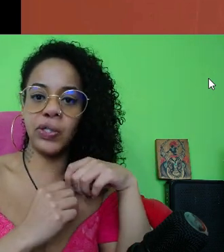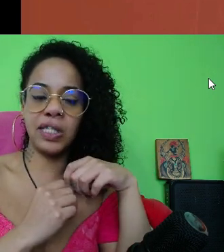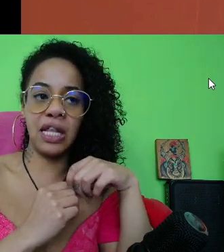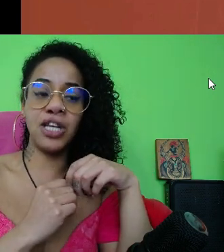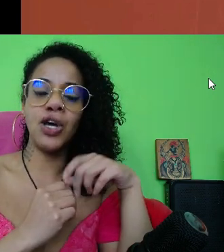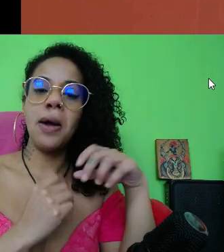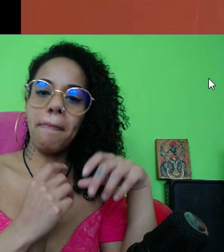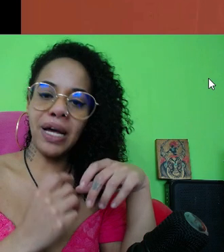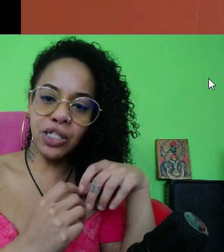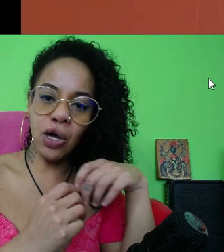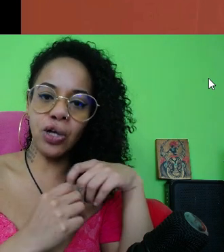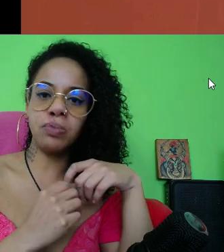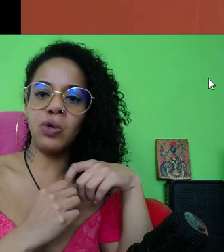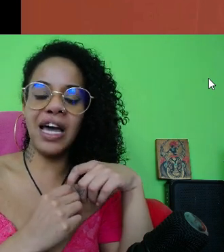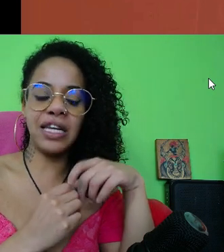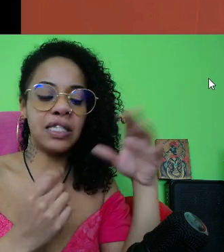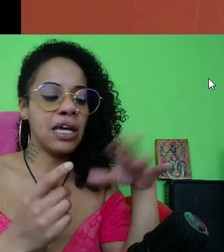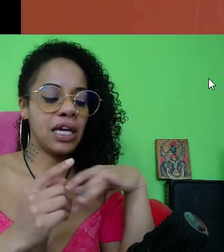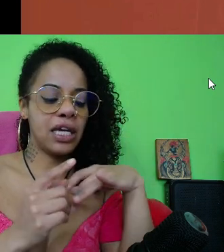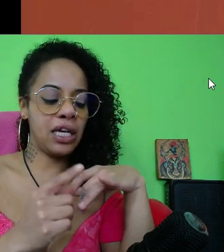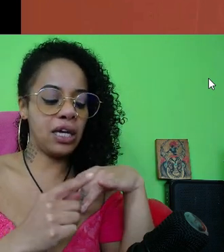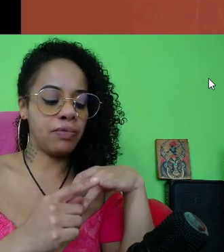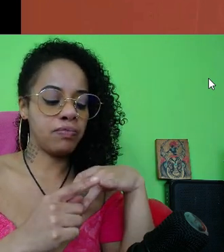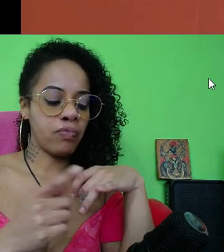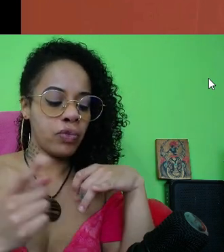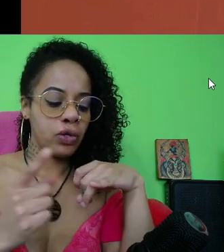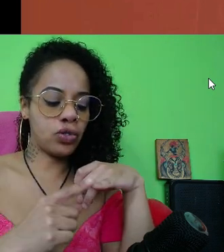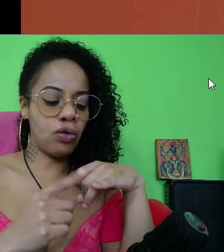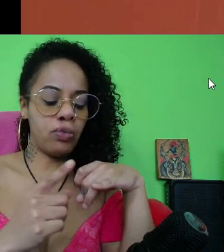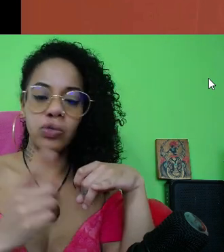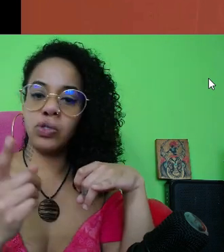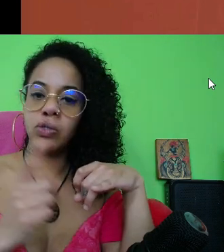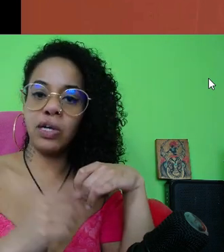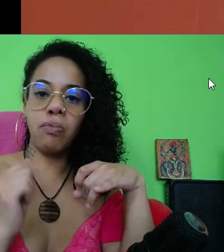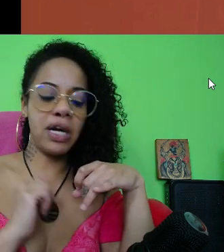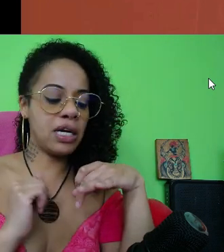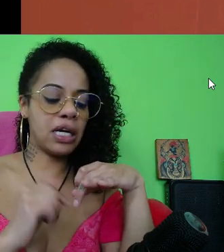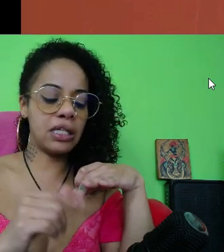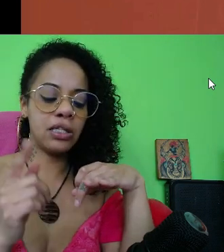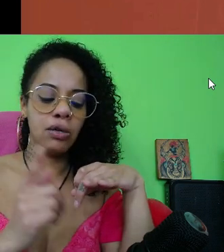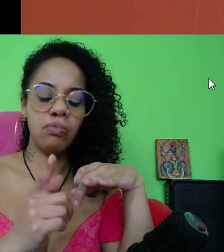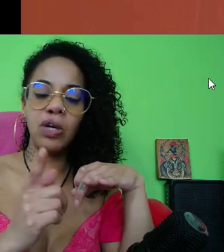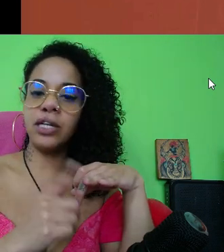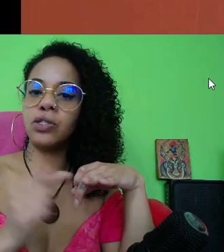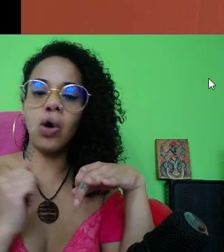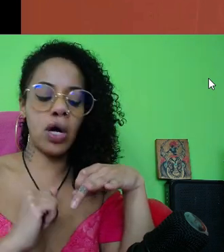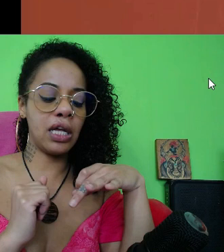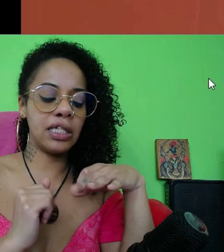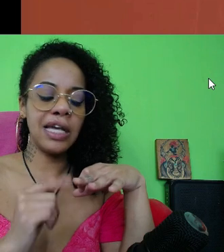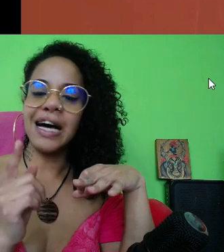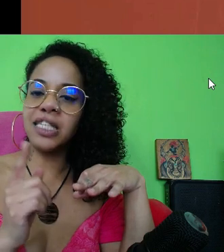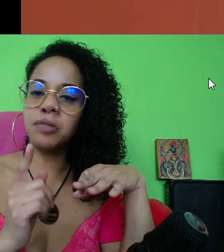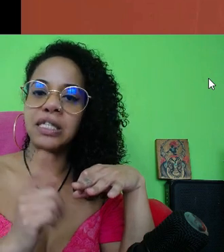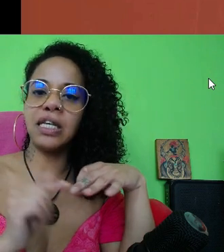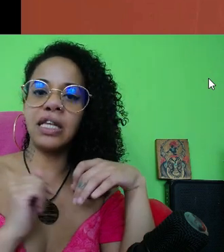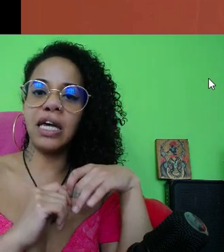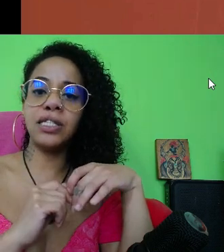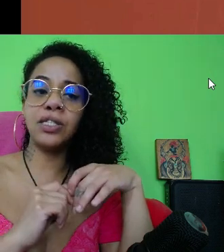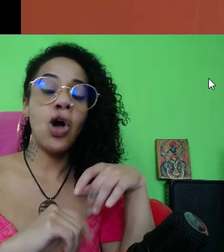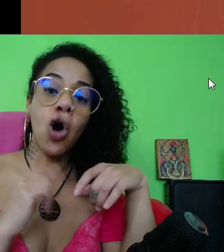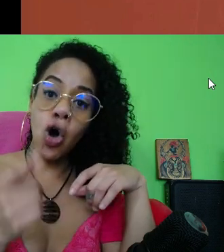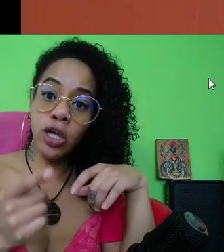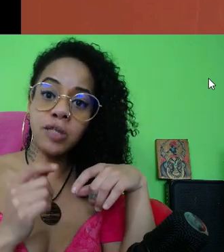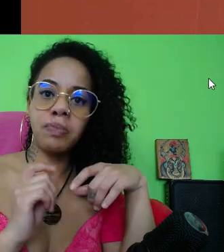ismos da sociedade mas nós mulheres que somos não brancas mulheres gordas as